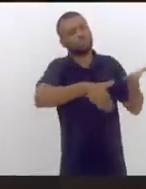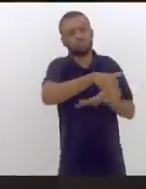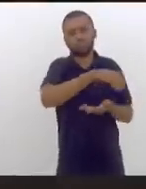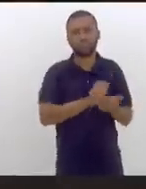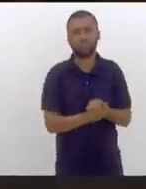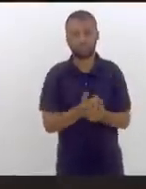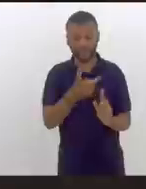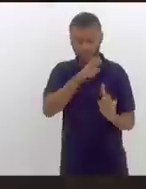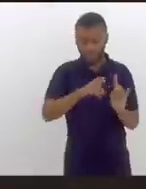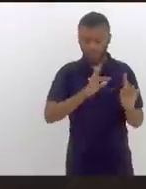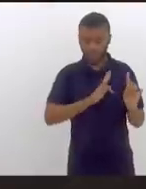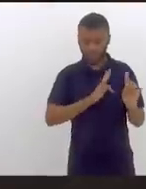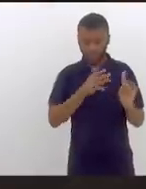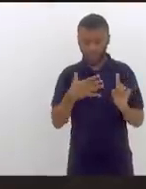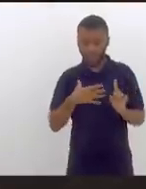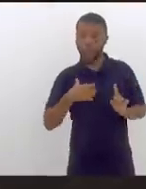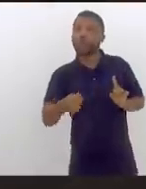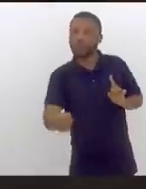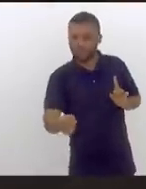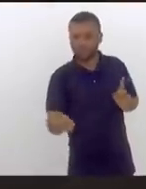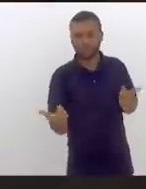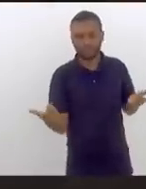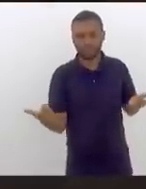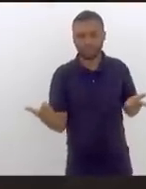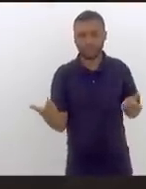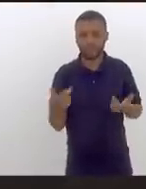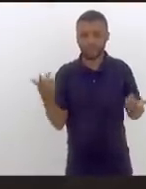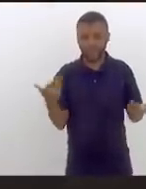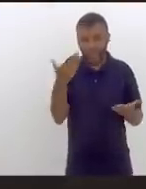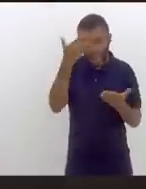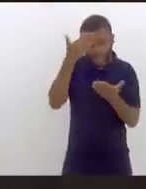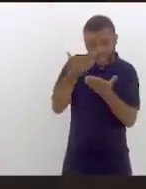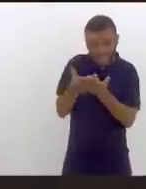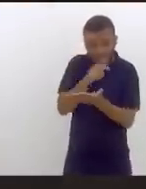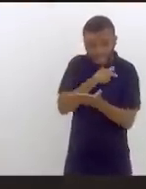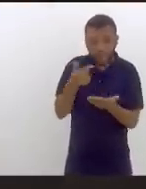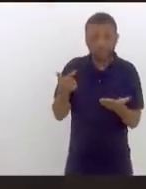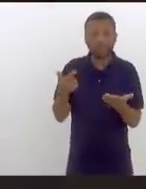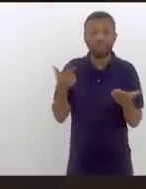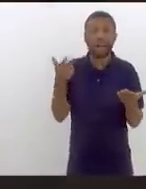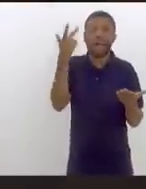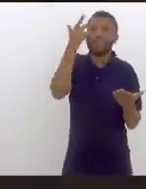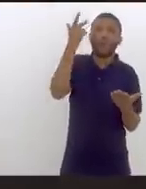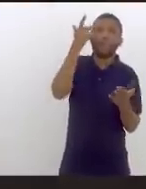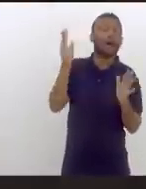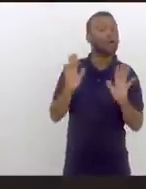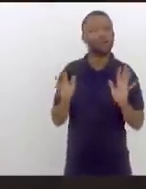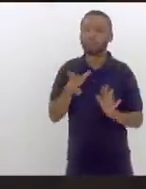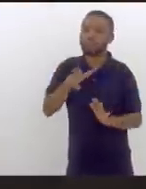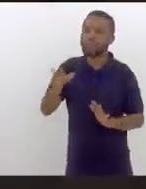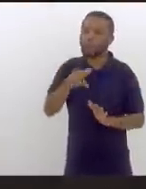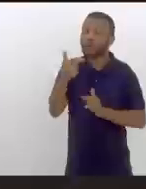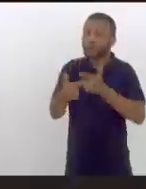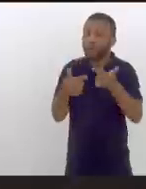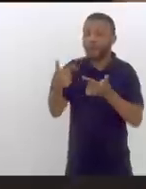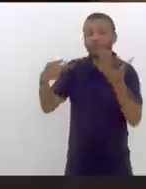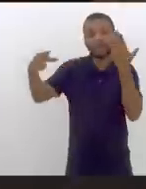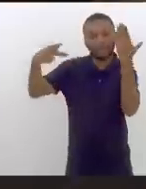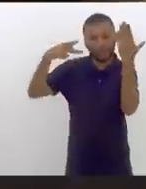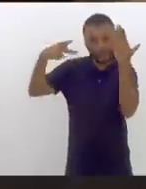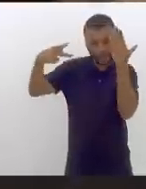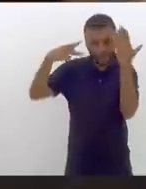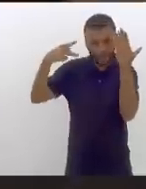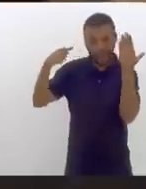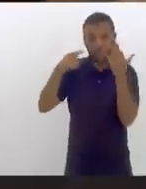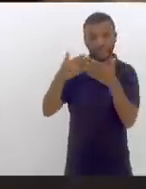encarar isso com normalidade entendeu esse trabalho de psiquiatria da Polícia Militar eu confesso que lá atrás na